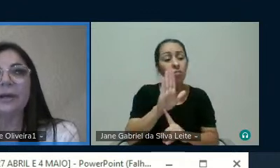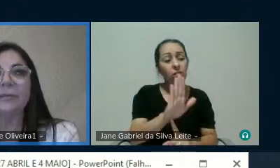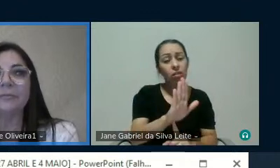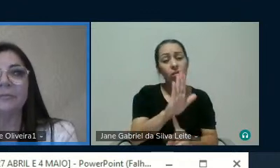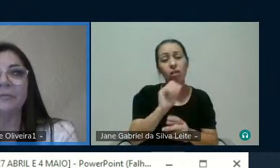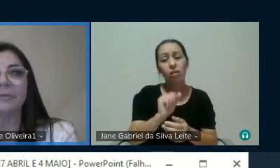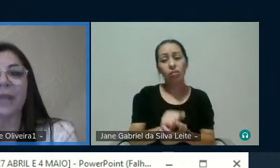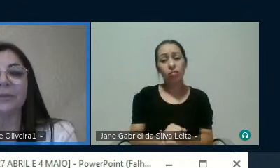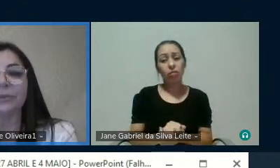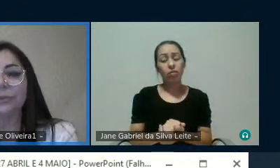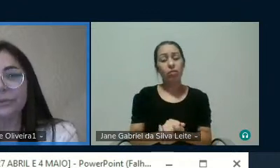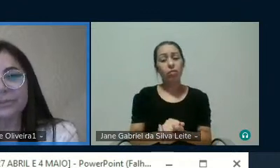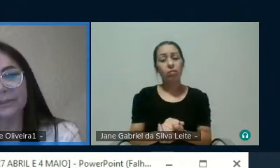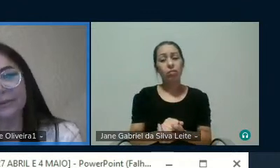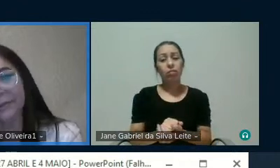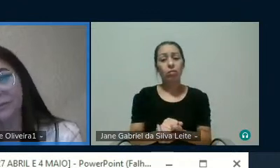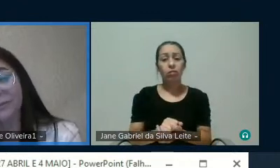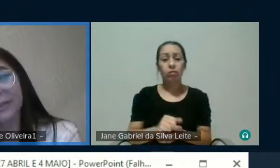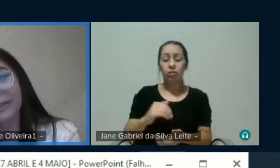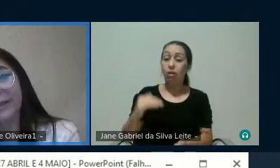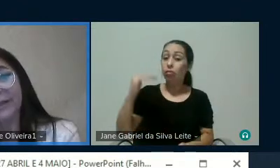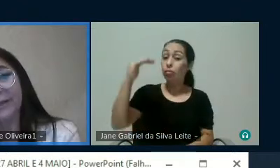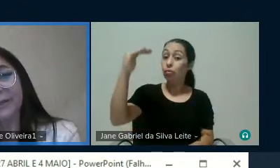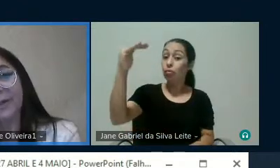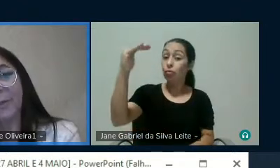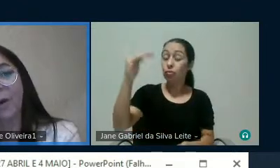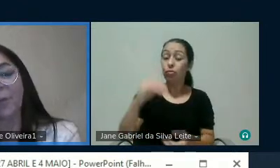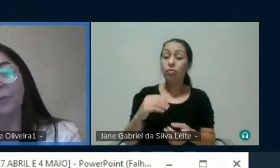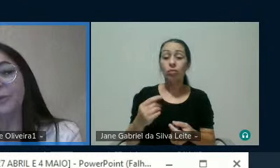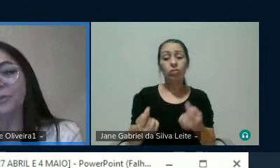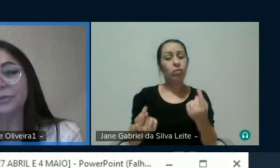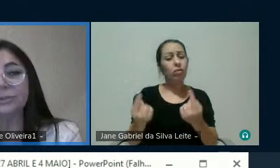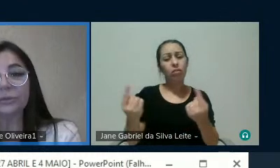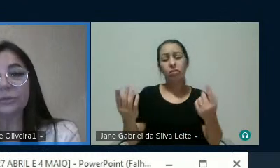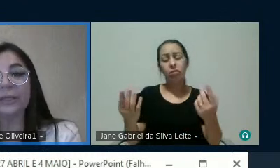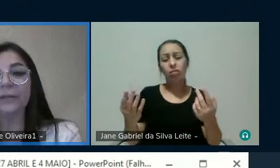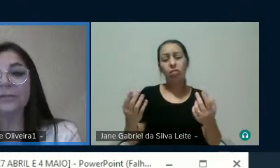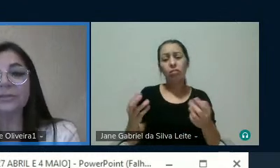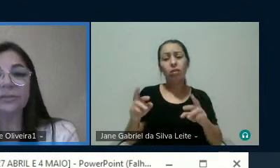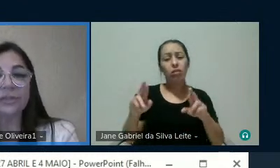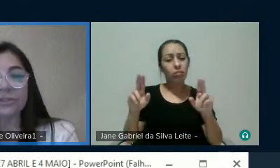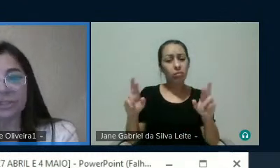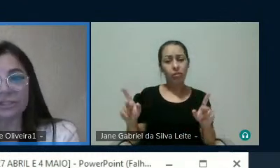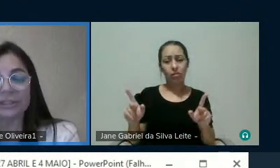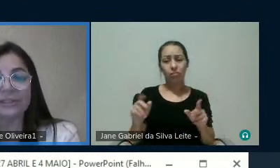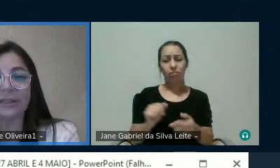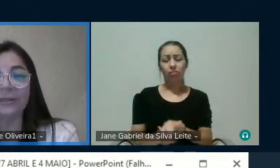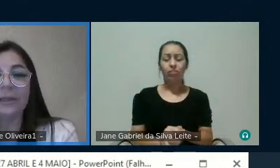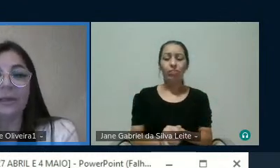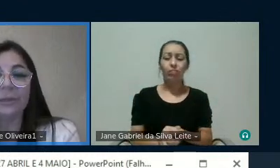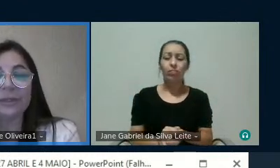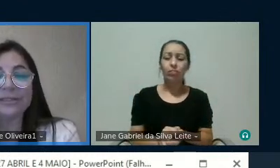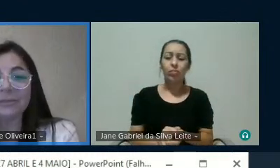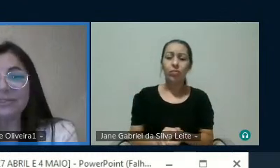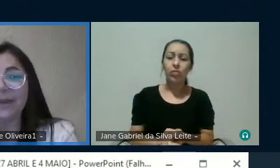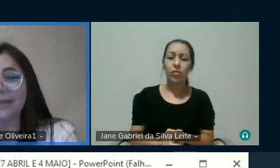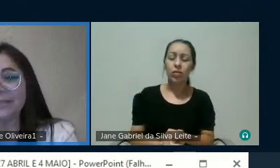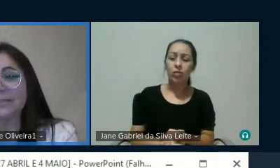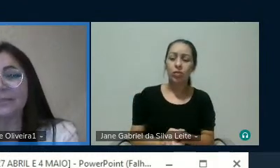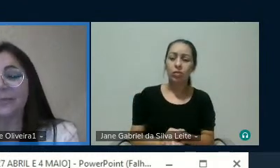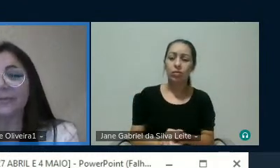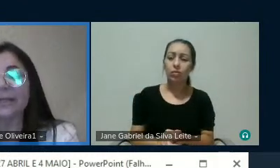direcionado a adultos, então, ao público surdo-negro, surdo-indígena, né? Porque nós